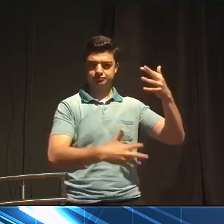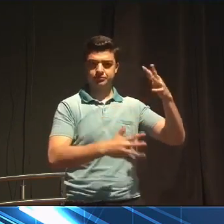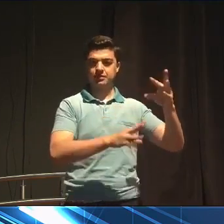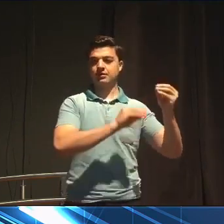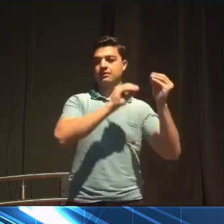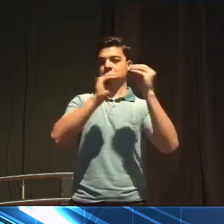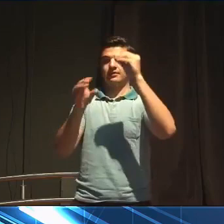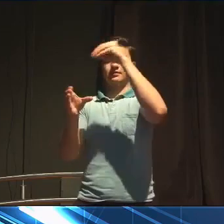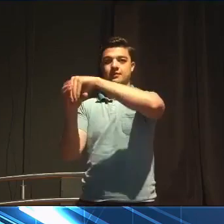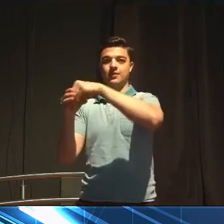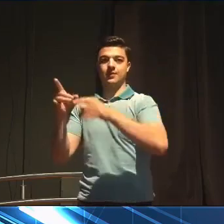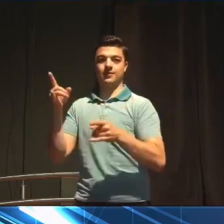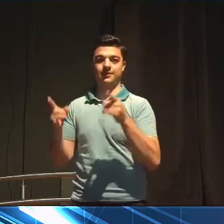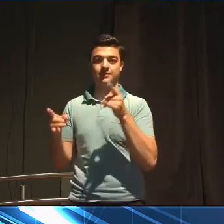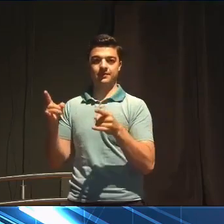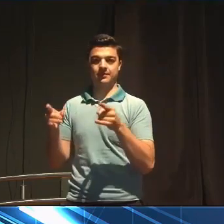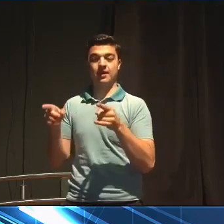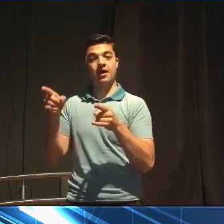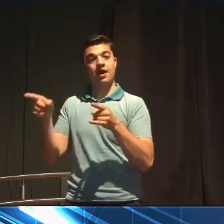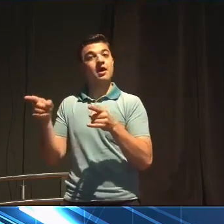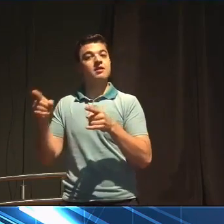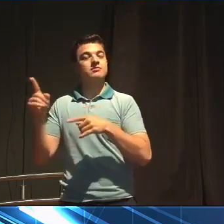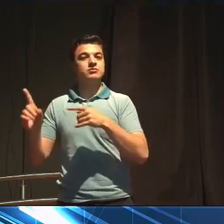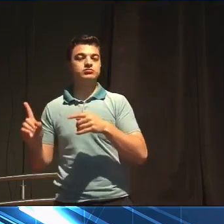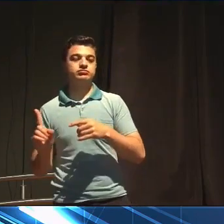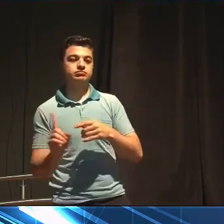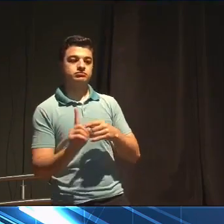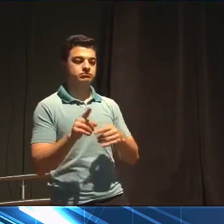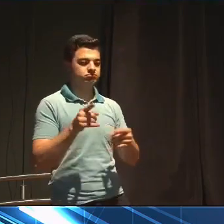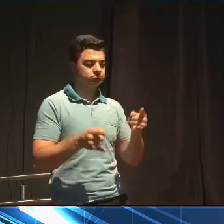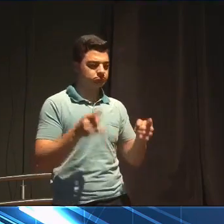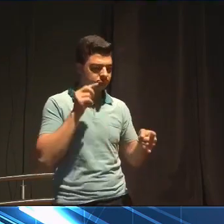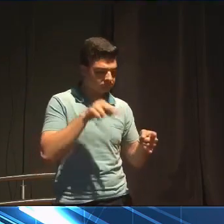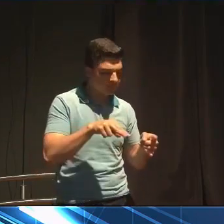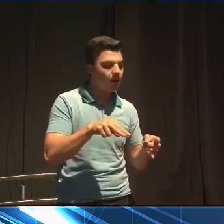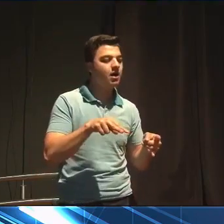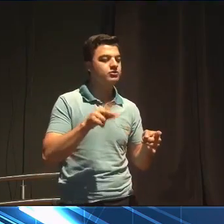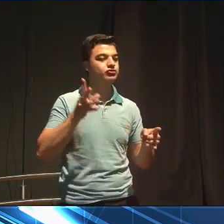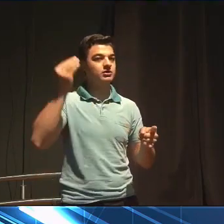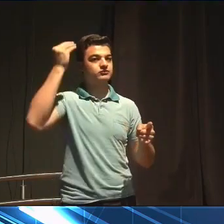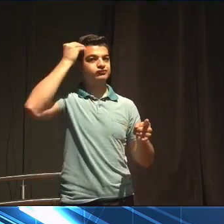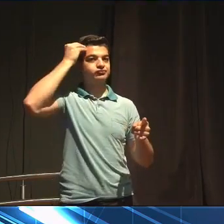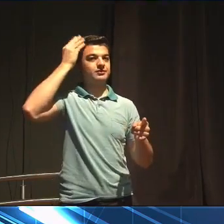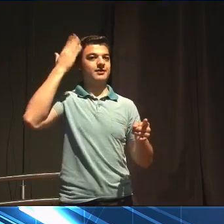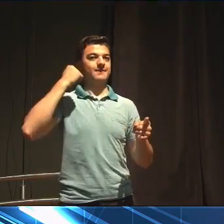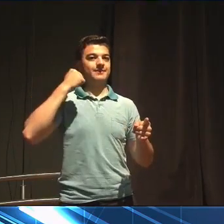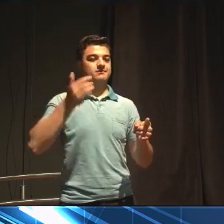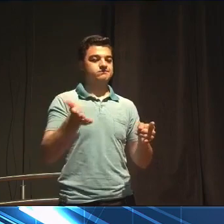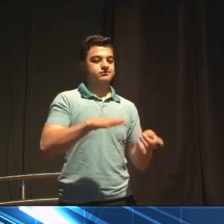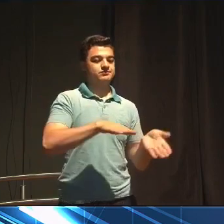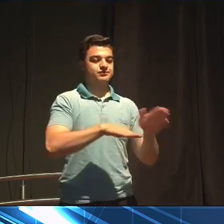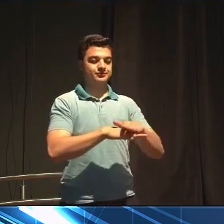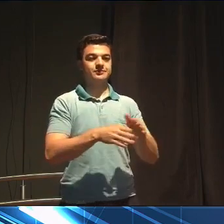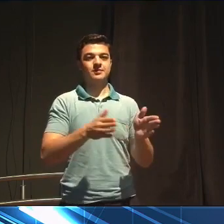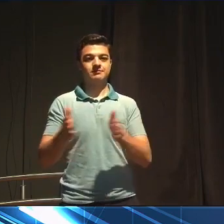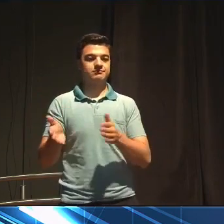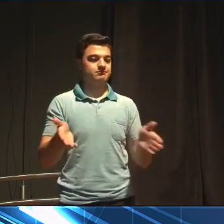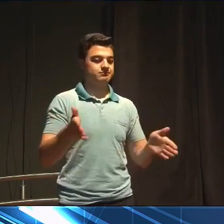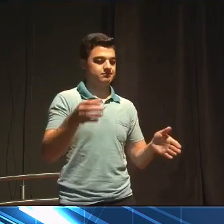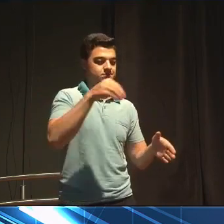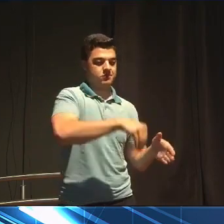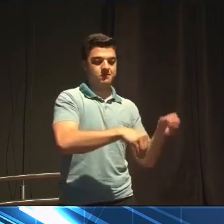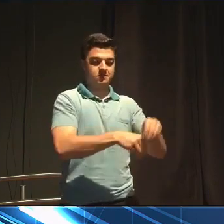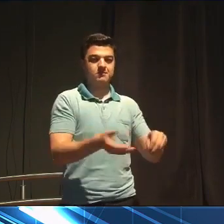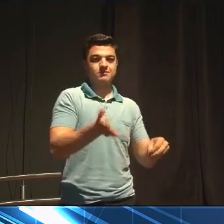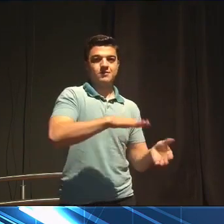está tudo lá. No mundo real, ia ter que tirar foto, anotar na mão, ia demorar muito mais. Aqui, teste de